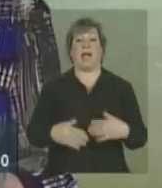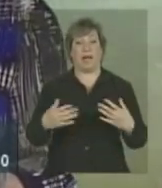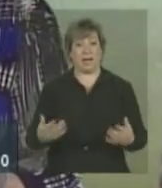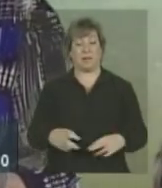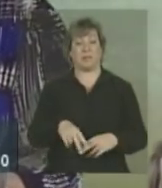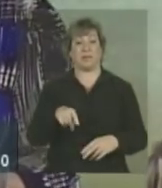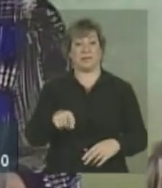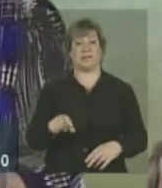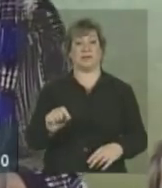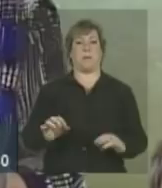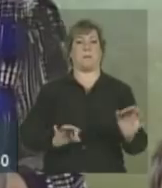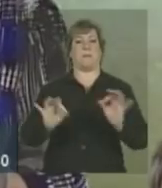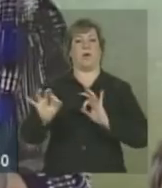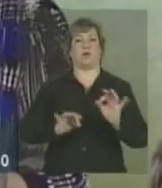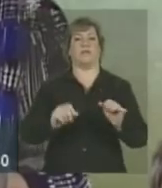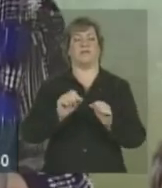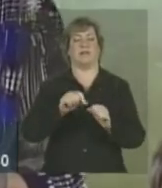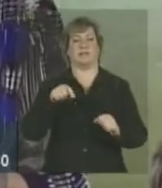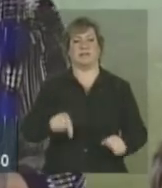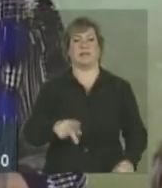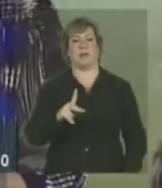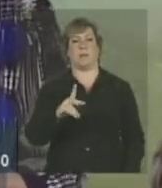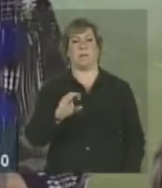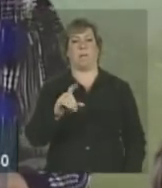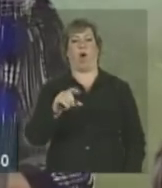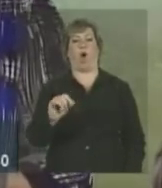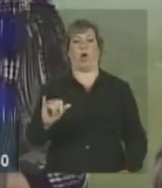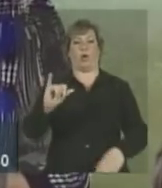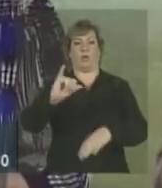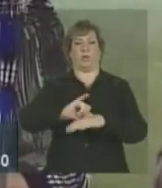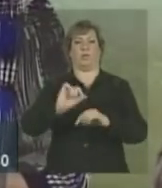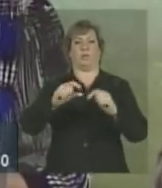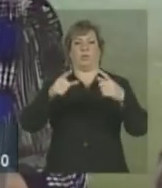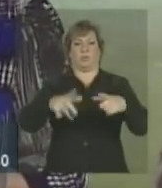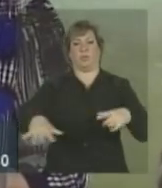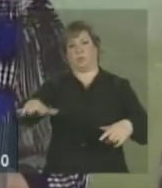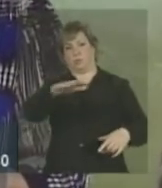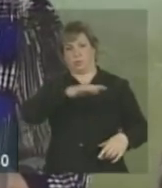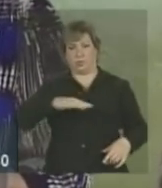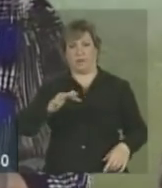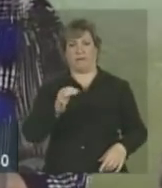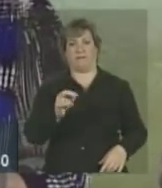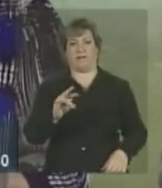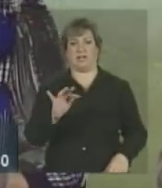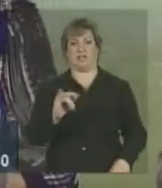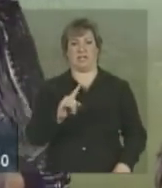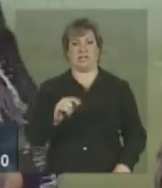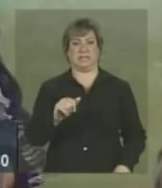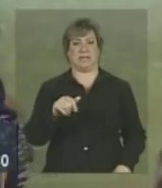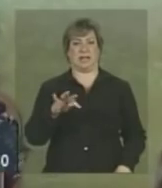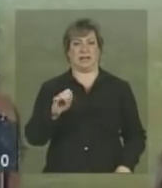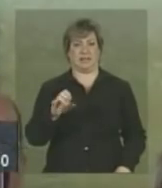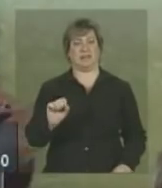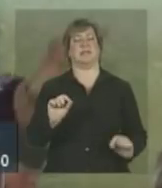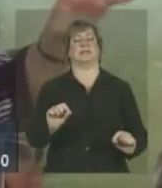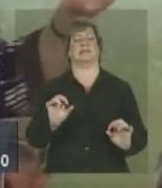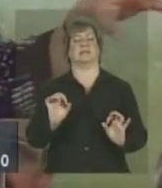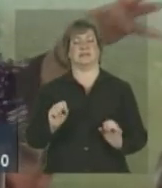esse projeto cria aqui um polo de fertilizantes, sim. O DEDA tem toda a razão. De um